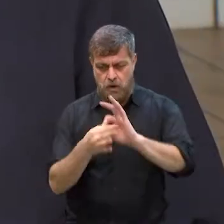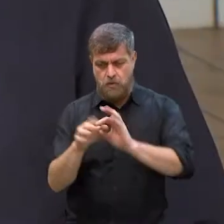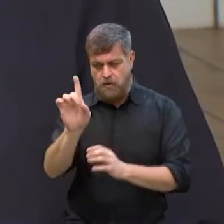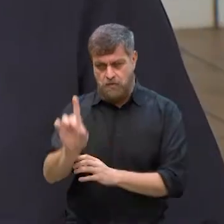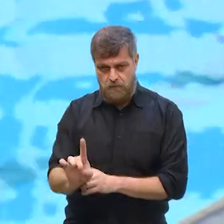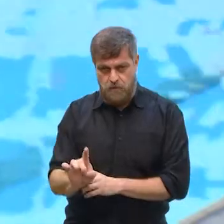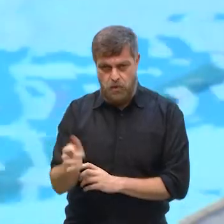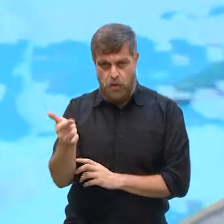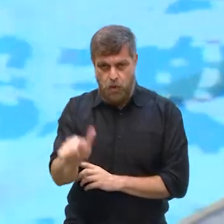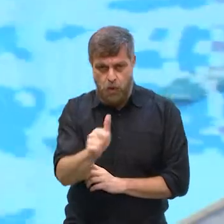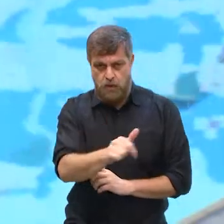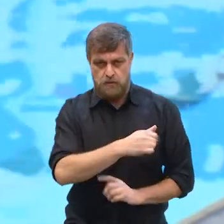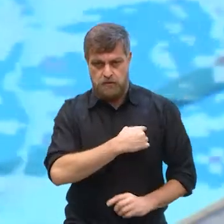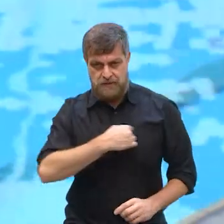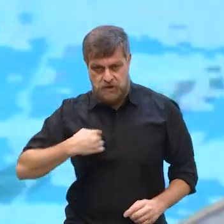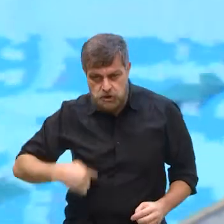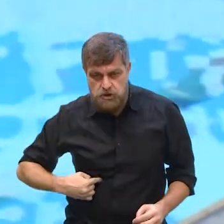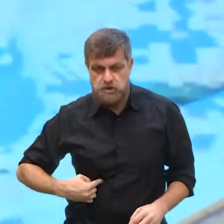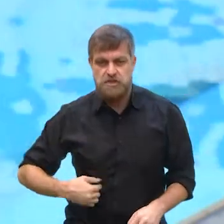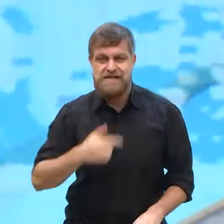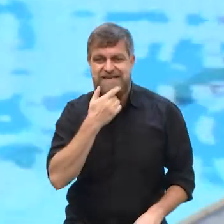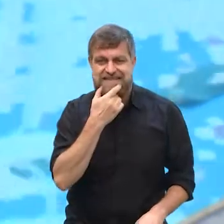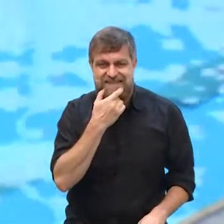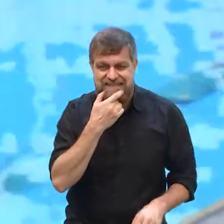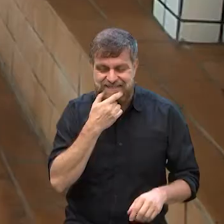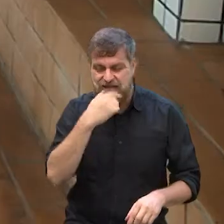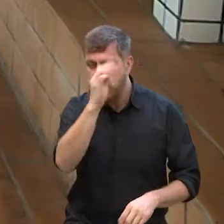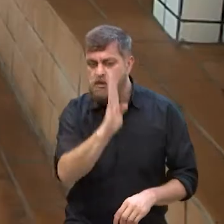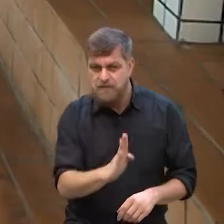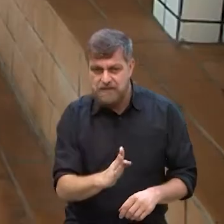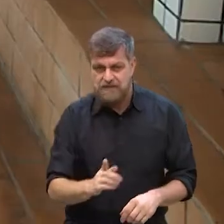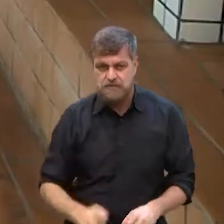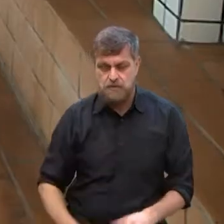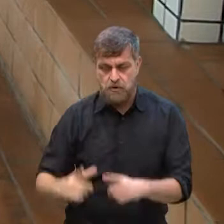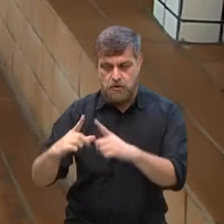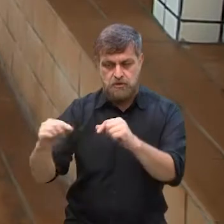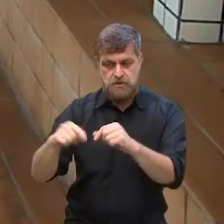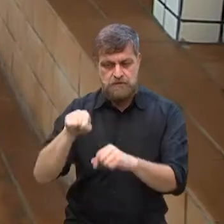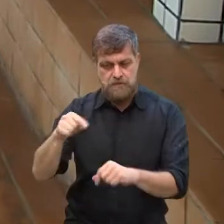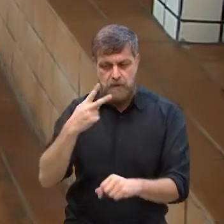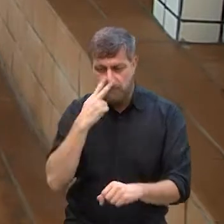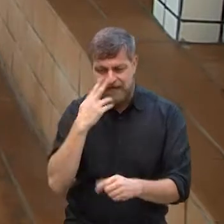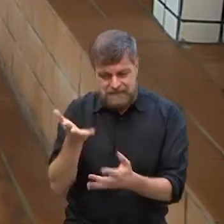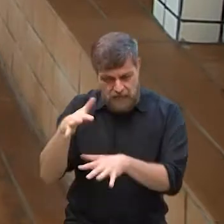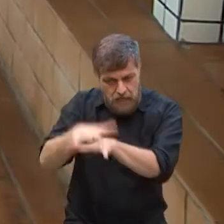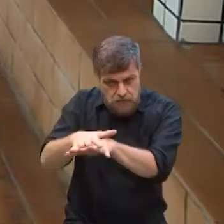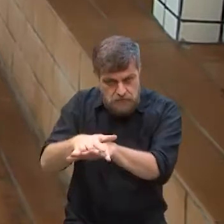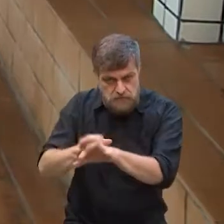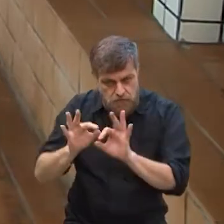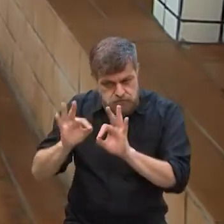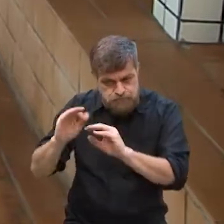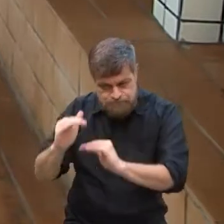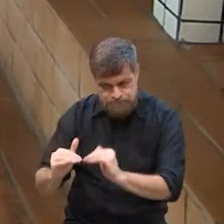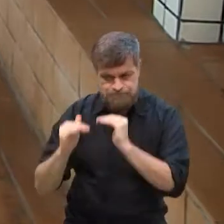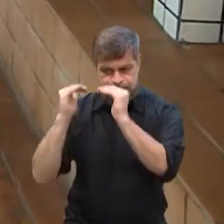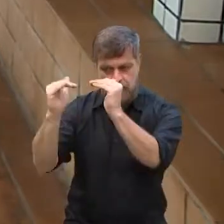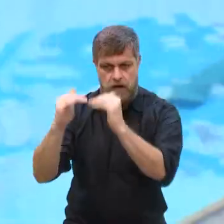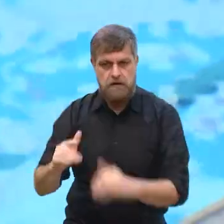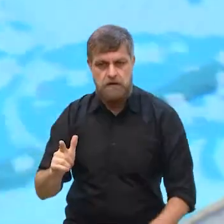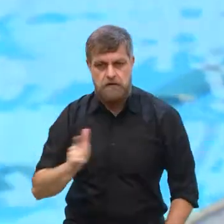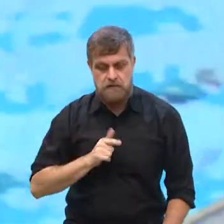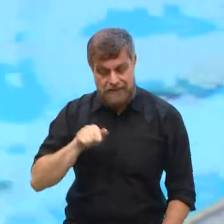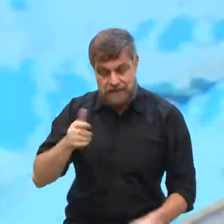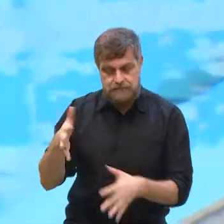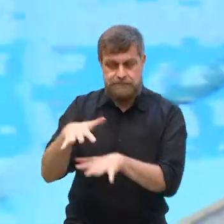você passou na China, em Londres, aqui no Brasil, no Japão, você está vendo uma inclusão maior? Eu estou vendo uma inclusão